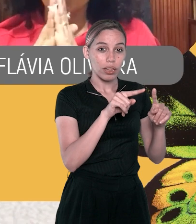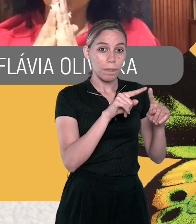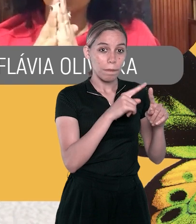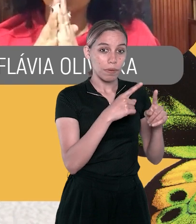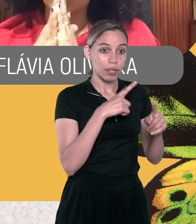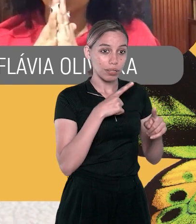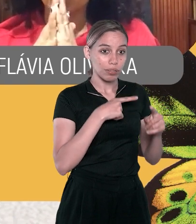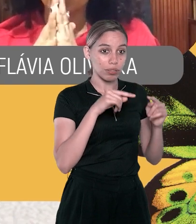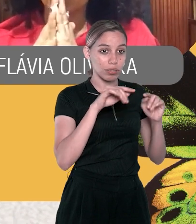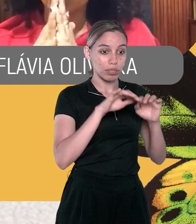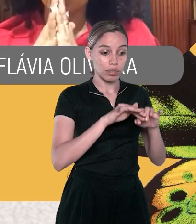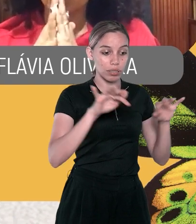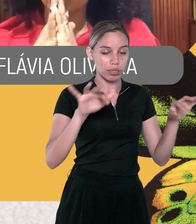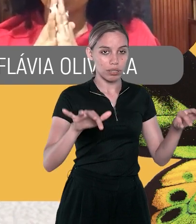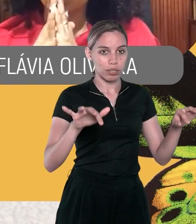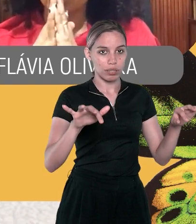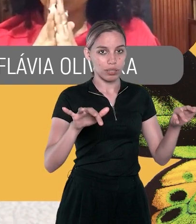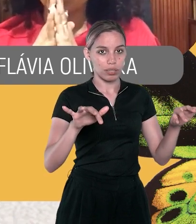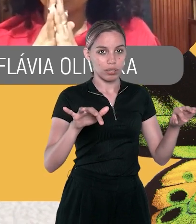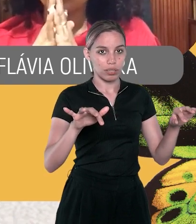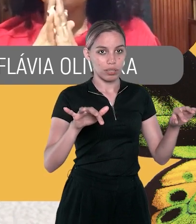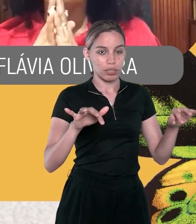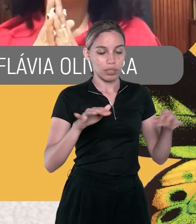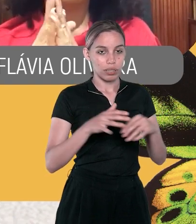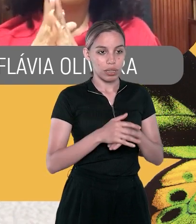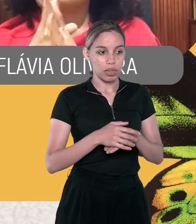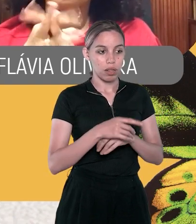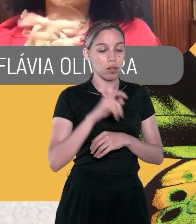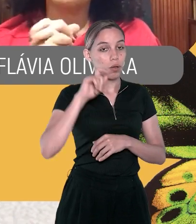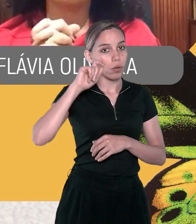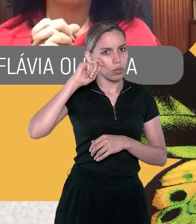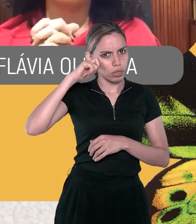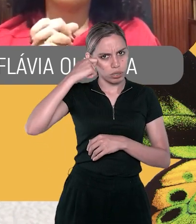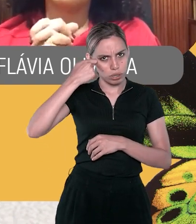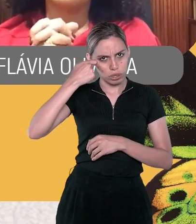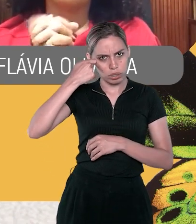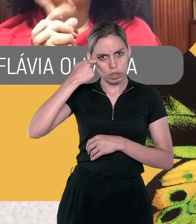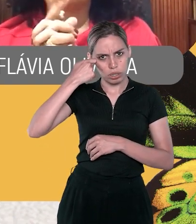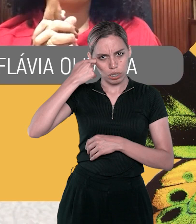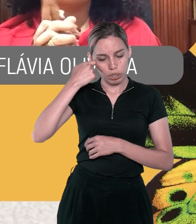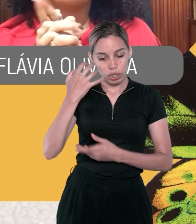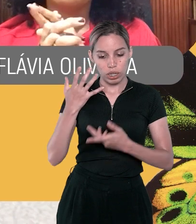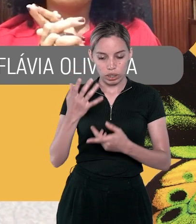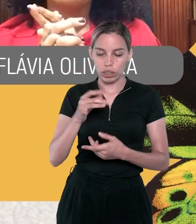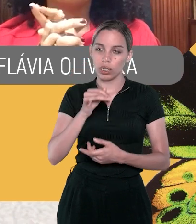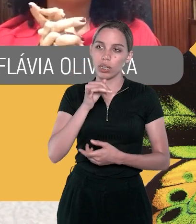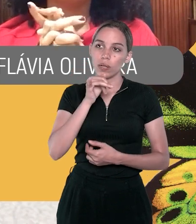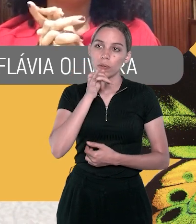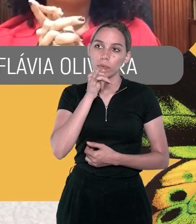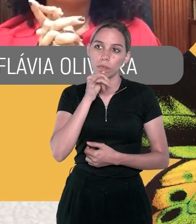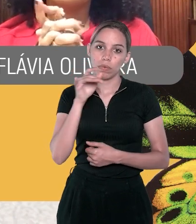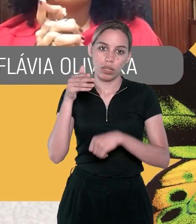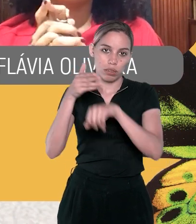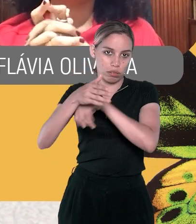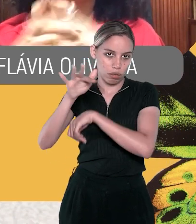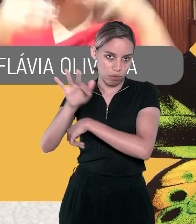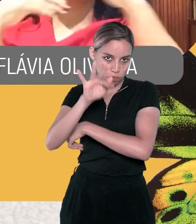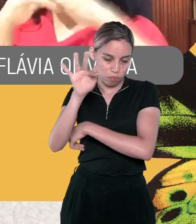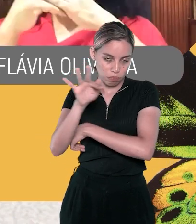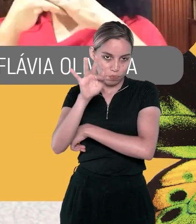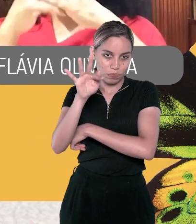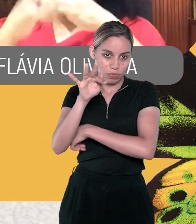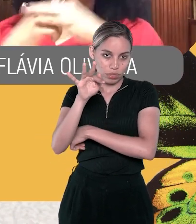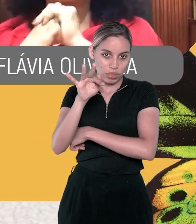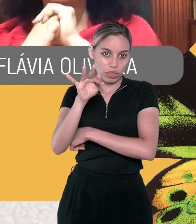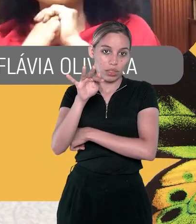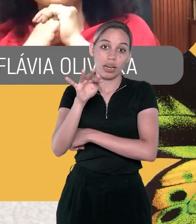em geral para African Studies, estudos africanos. Quer dizer, aí, se você quisesse fazer medicina, aí a conversa era diferente, entendeu? E